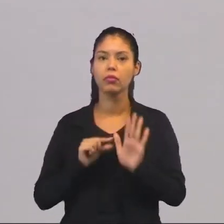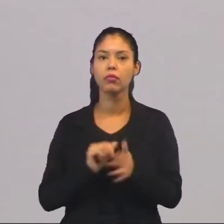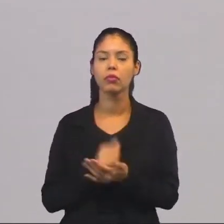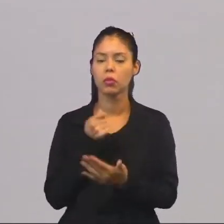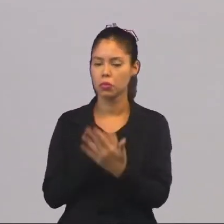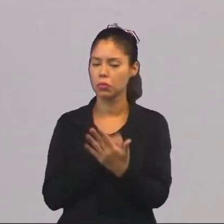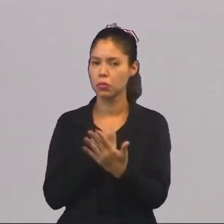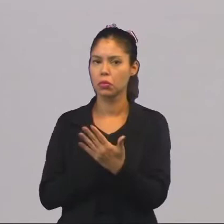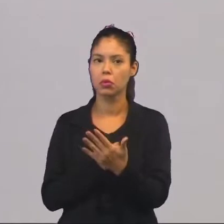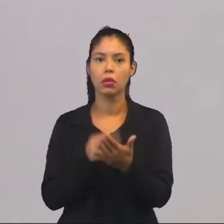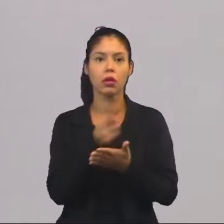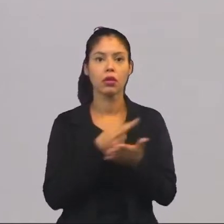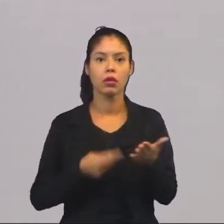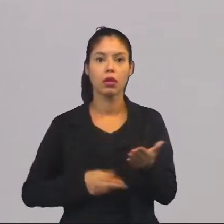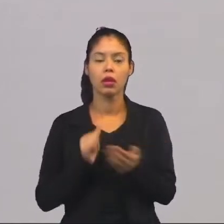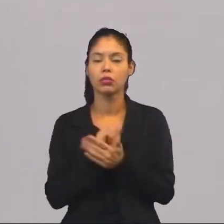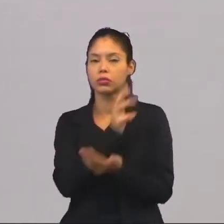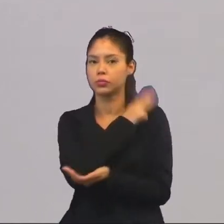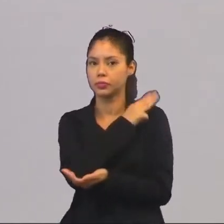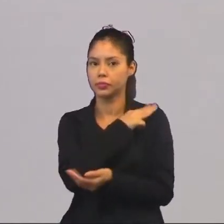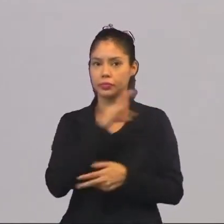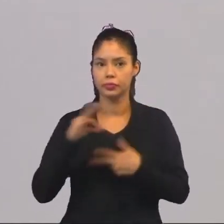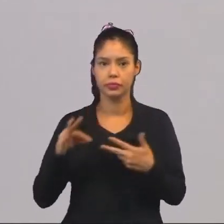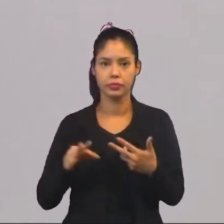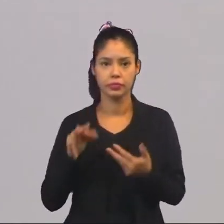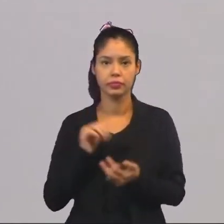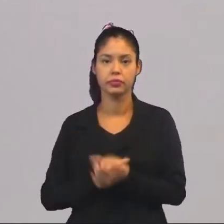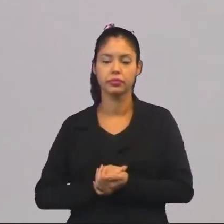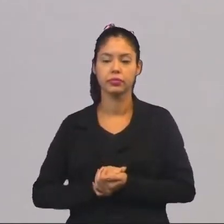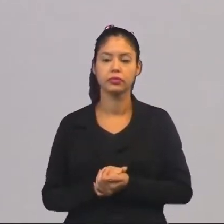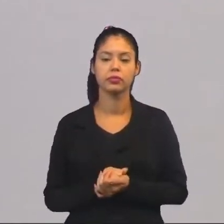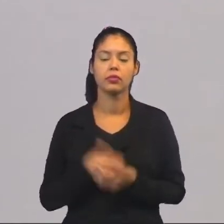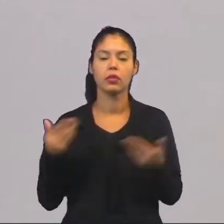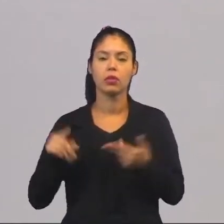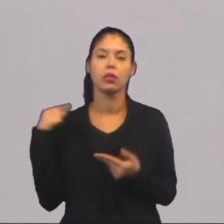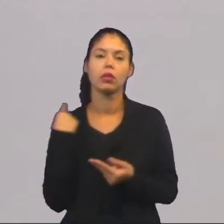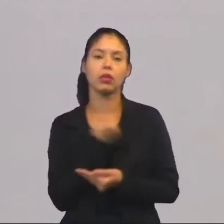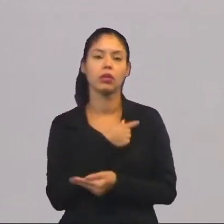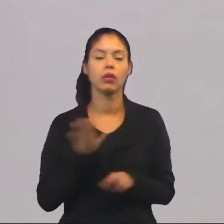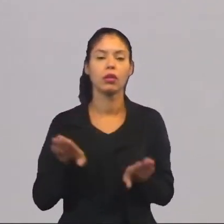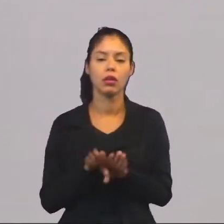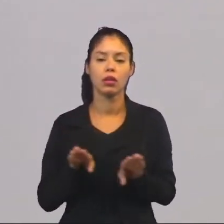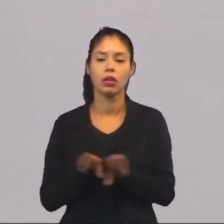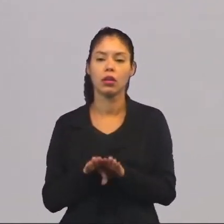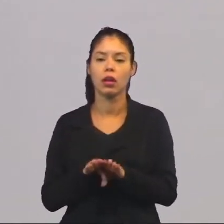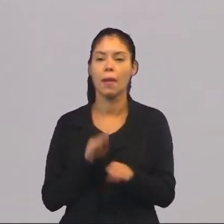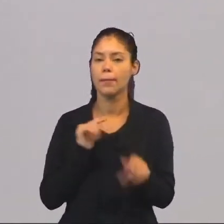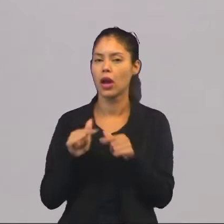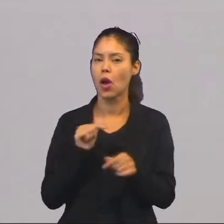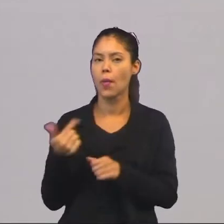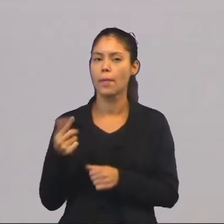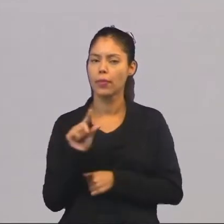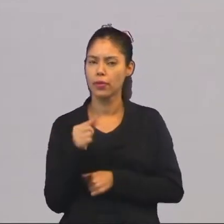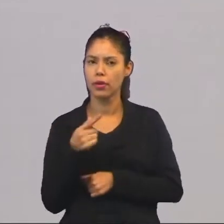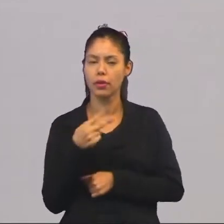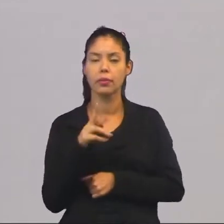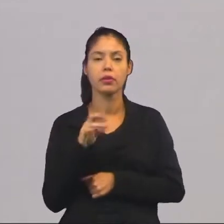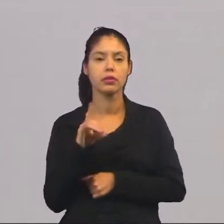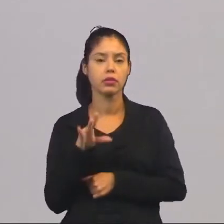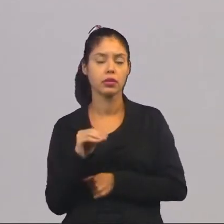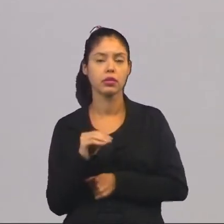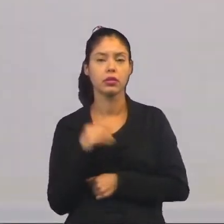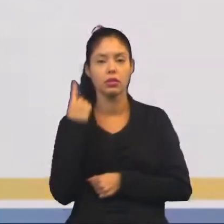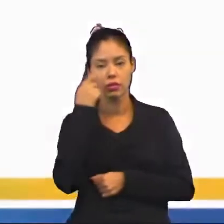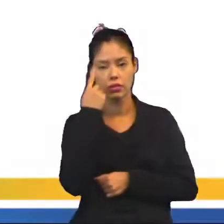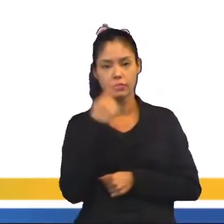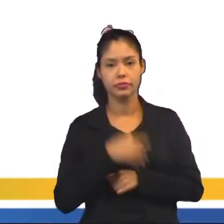aquilo que é cobrado na redação do Enem no terceiro ano tá então hoje nós vamos trabalhar um pouco do predicado né que é ele para ele